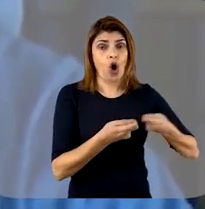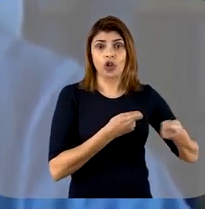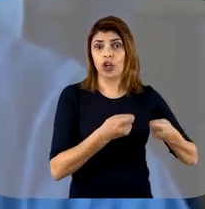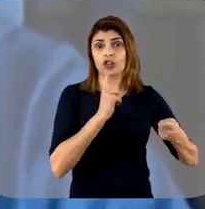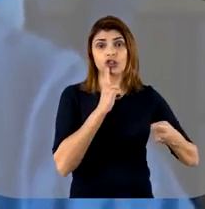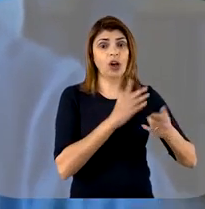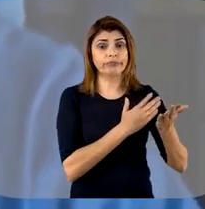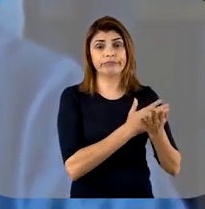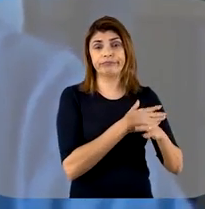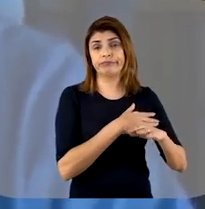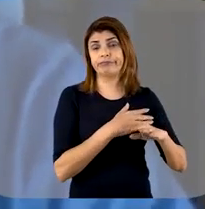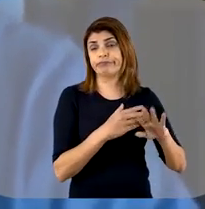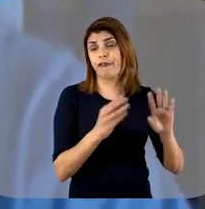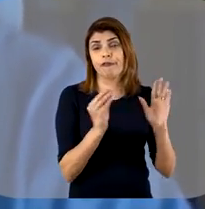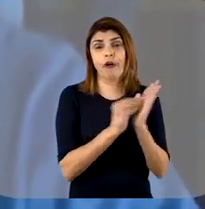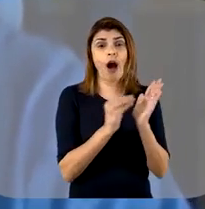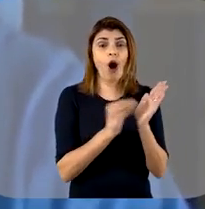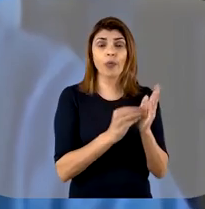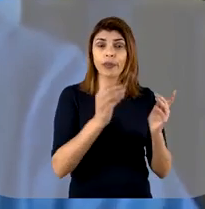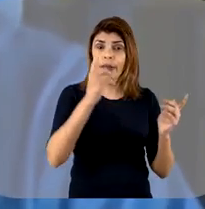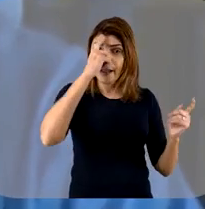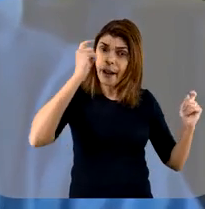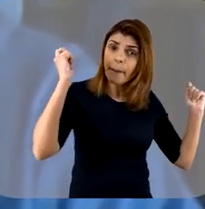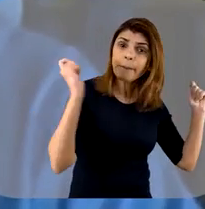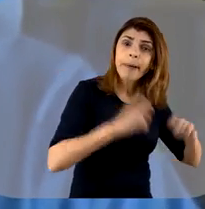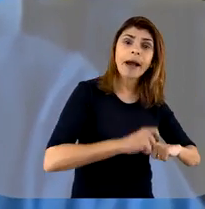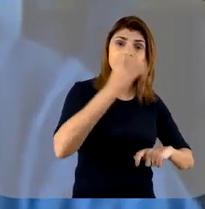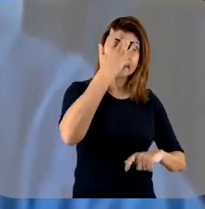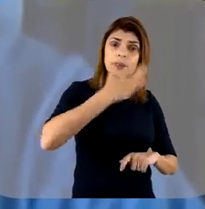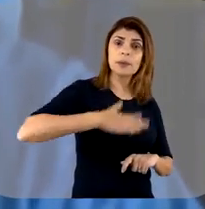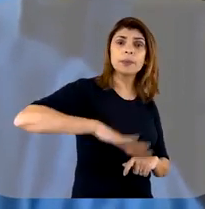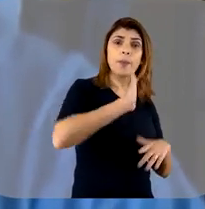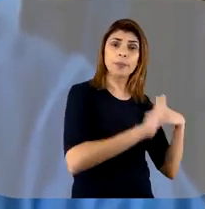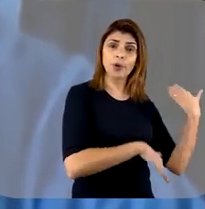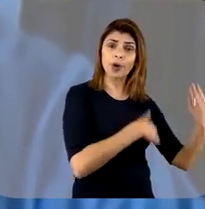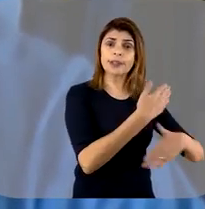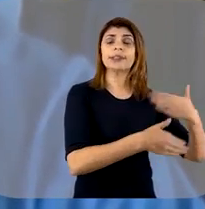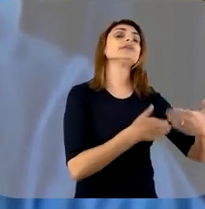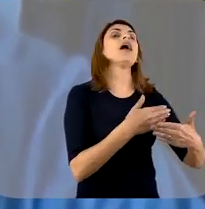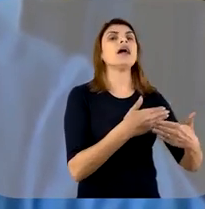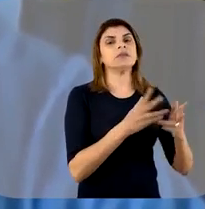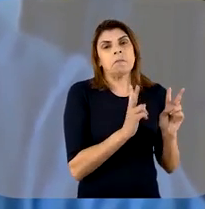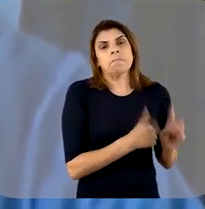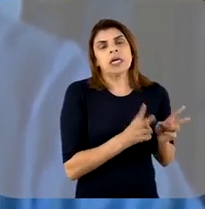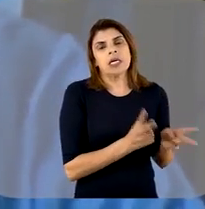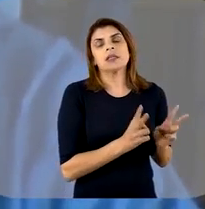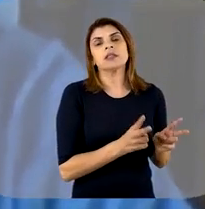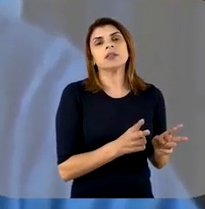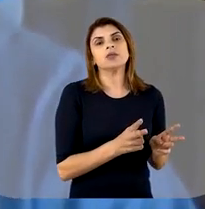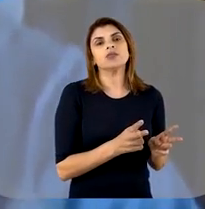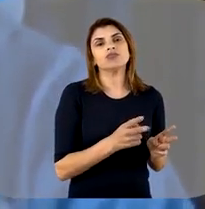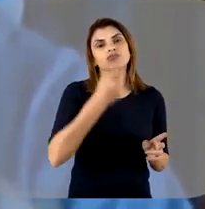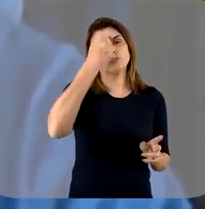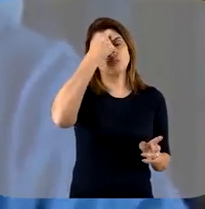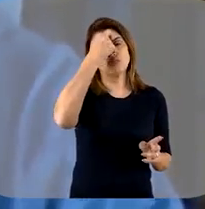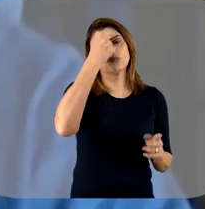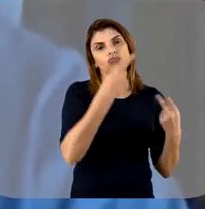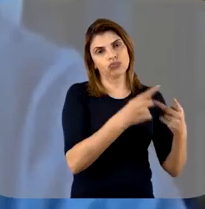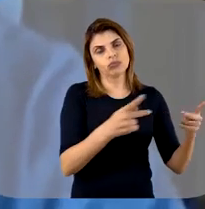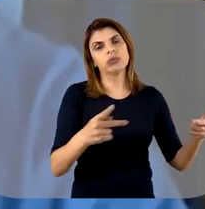uma incapacidade de gestão, né, do processo, de todo o processo